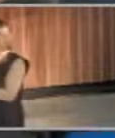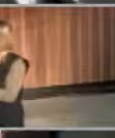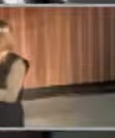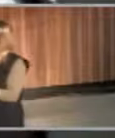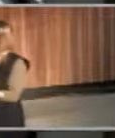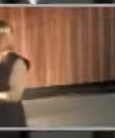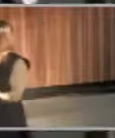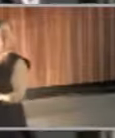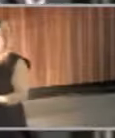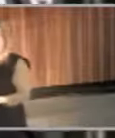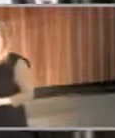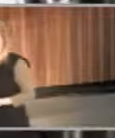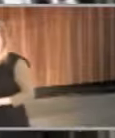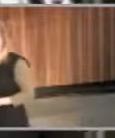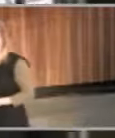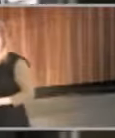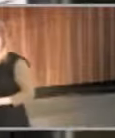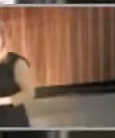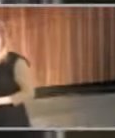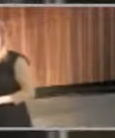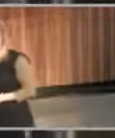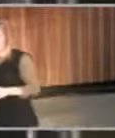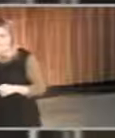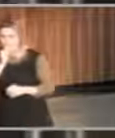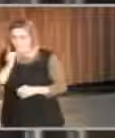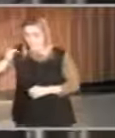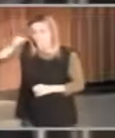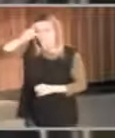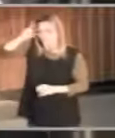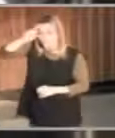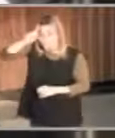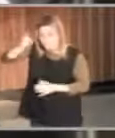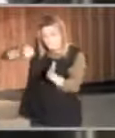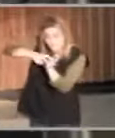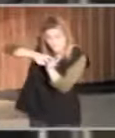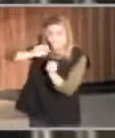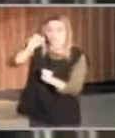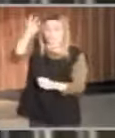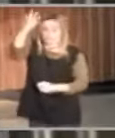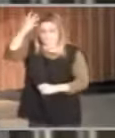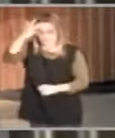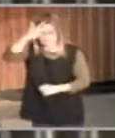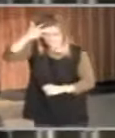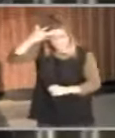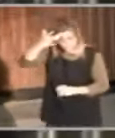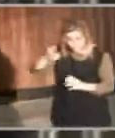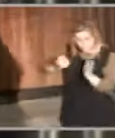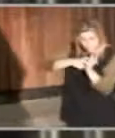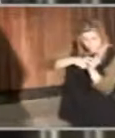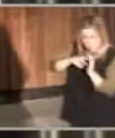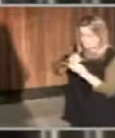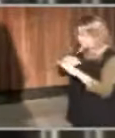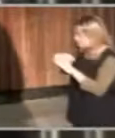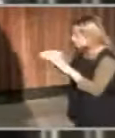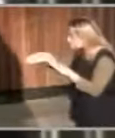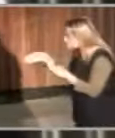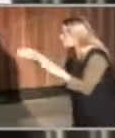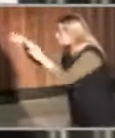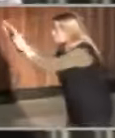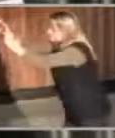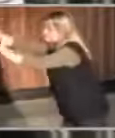daquelas pessoas todo dia de manhã eles iam para a porta da tenda para ver Moisés